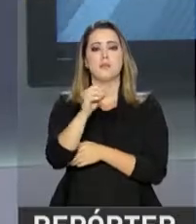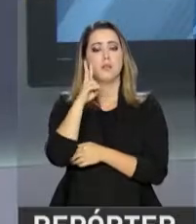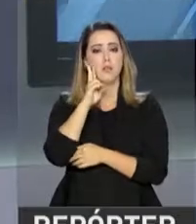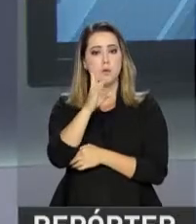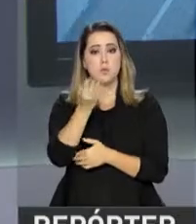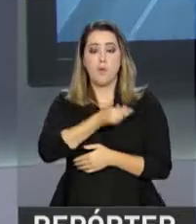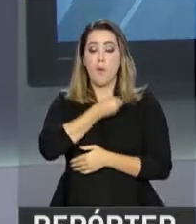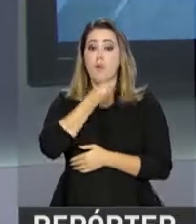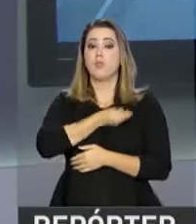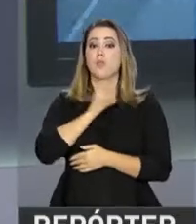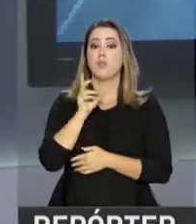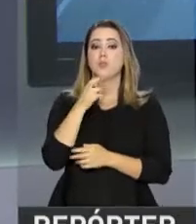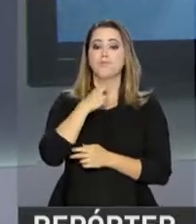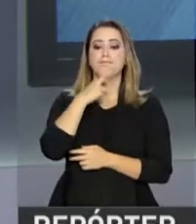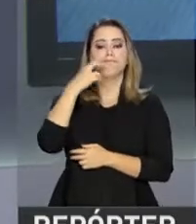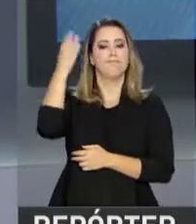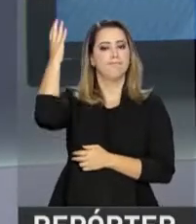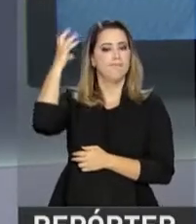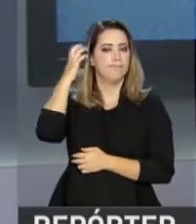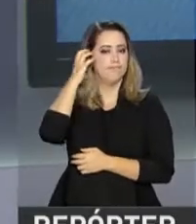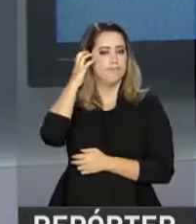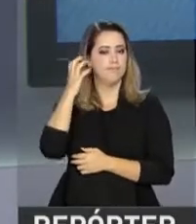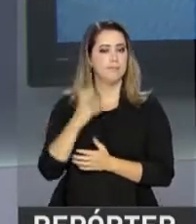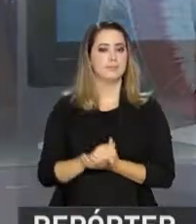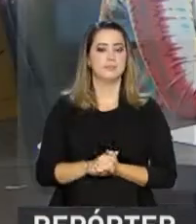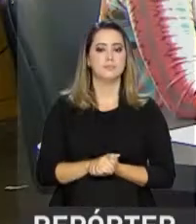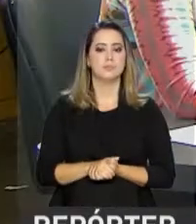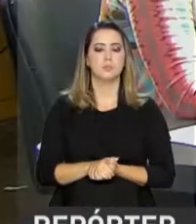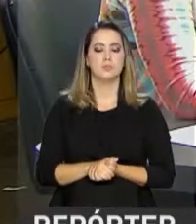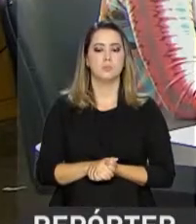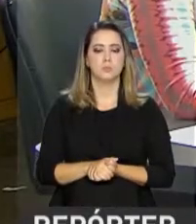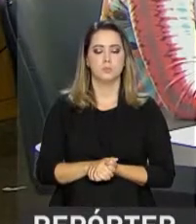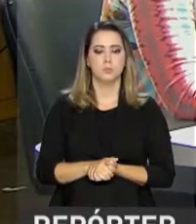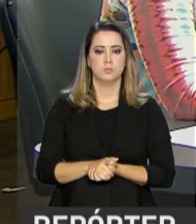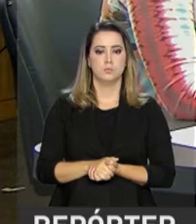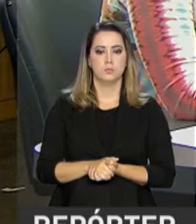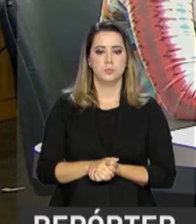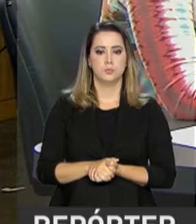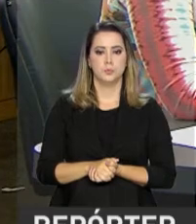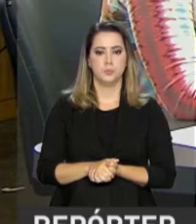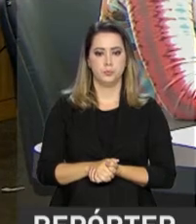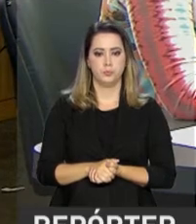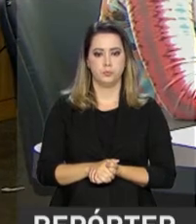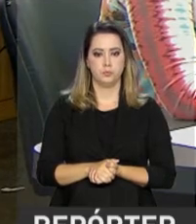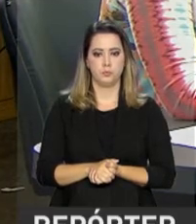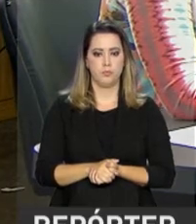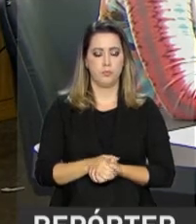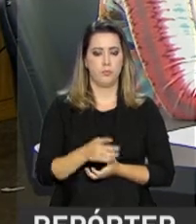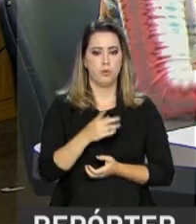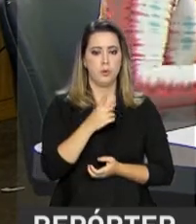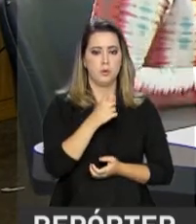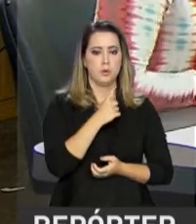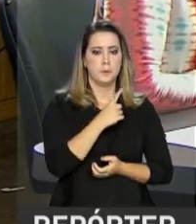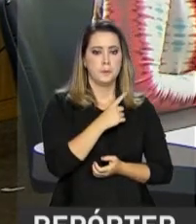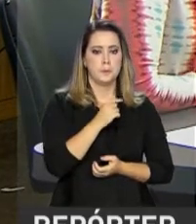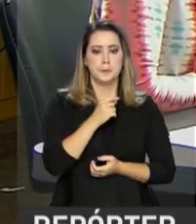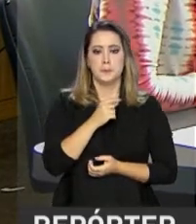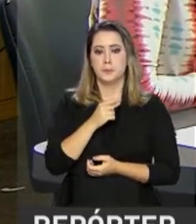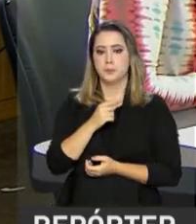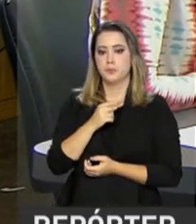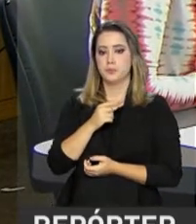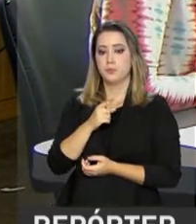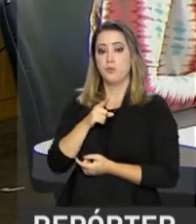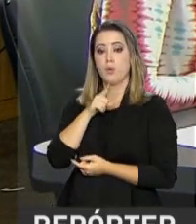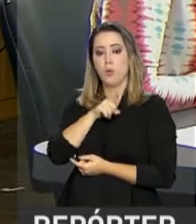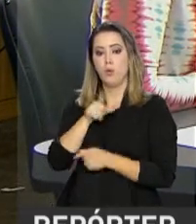acompanhar ao vivo um trecho dessa entrevista pra quem está nos ouvindo agora que não entende por que as mudanças são necessárias